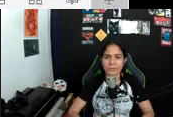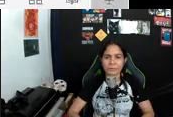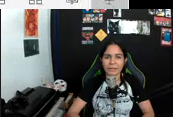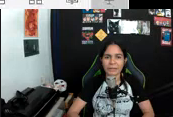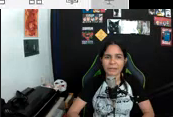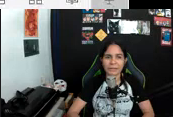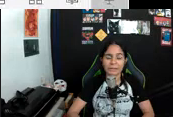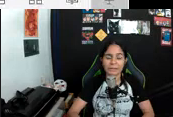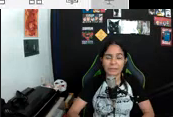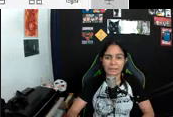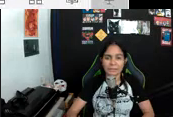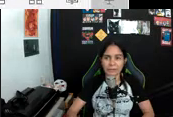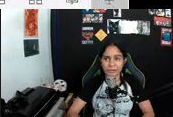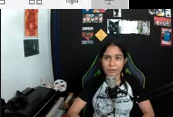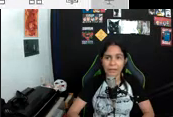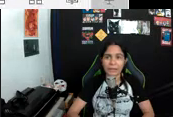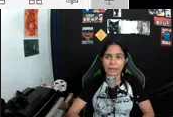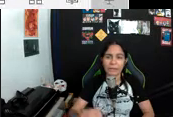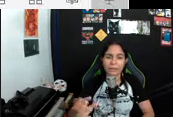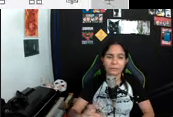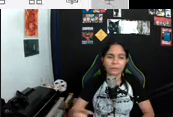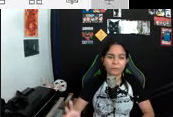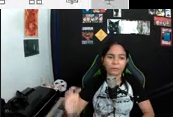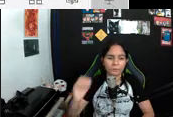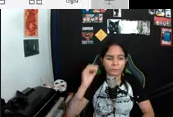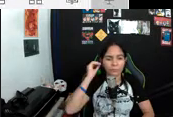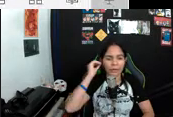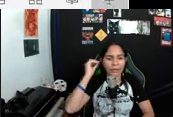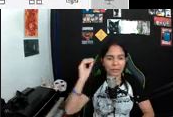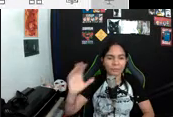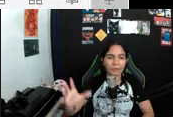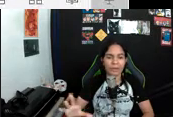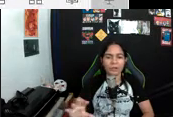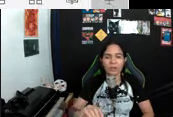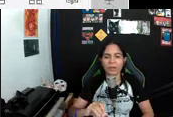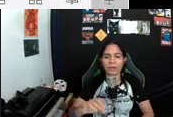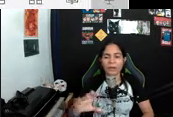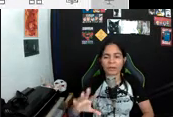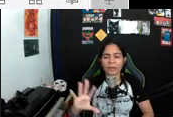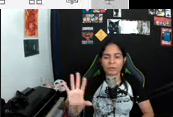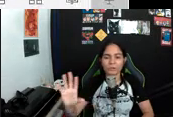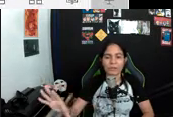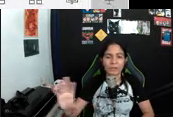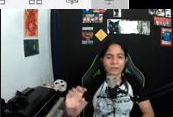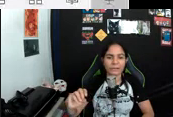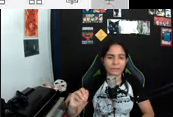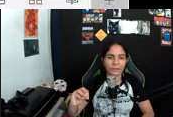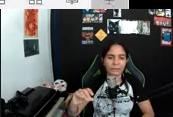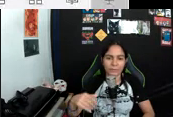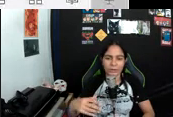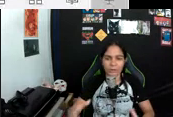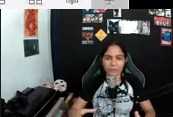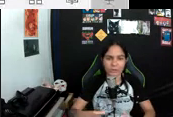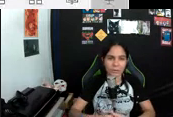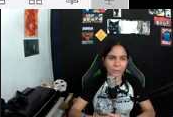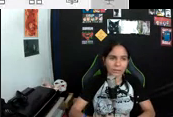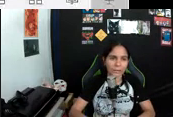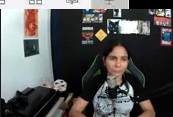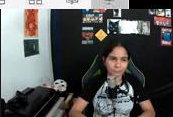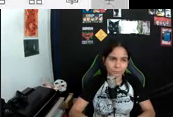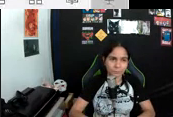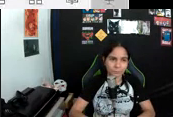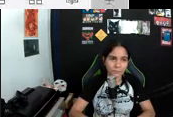né? Mas eu achei bem interessante. E aí, vou falar aqui rapidamente, né, de alguns deles para que a gente